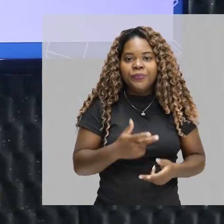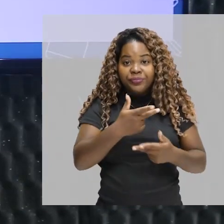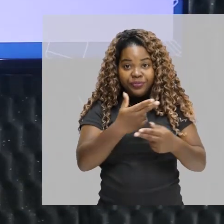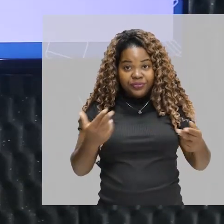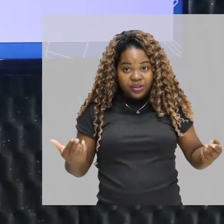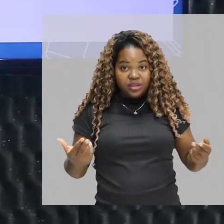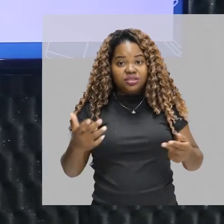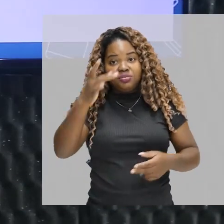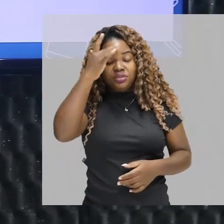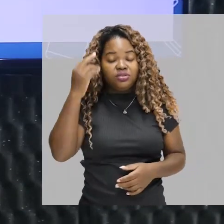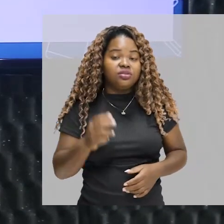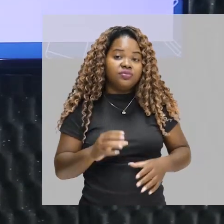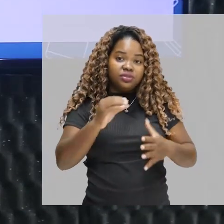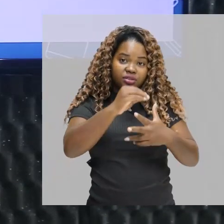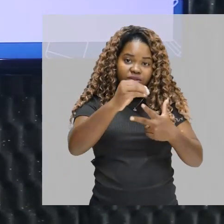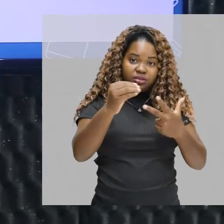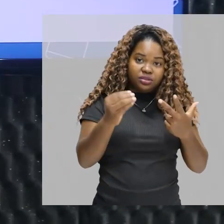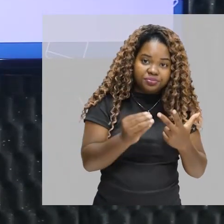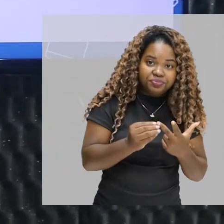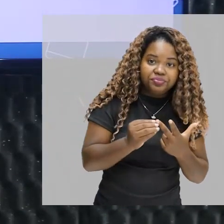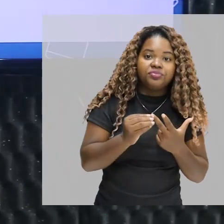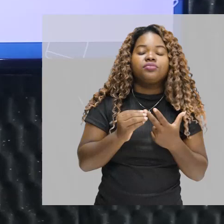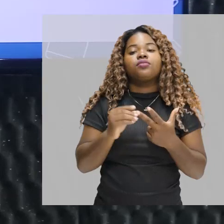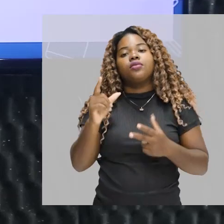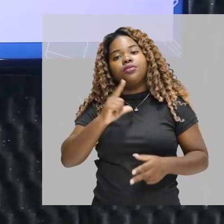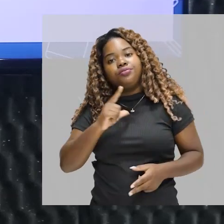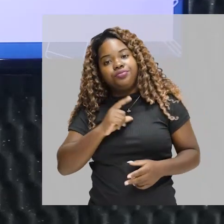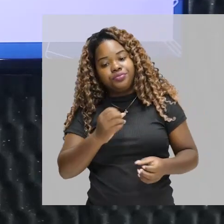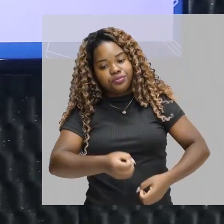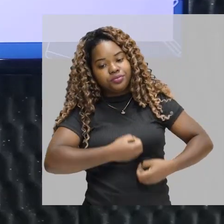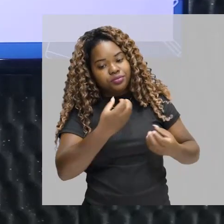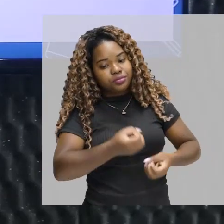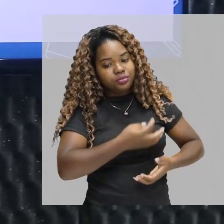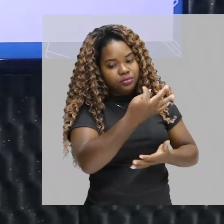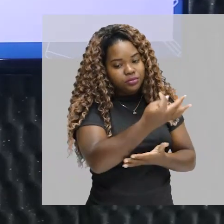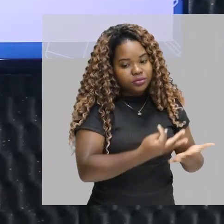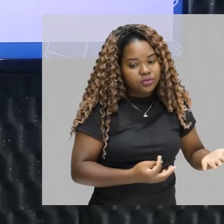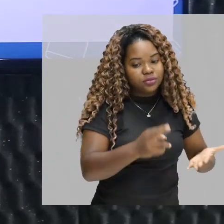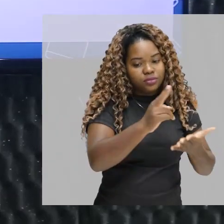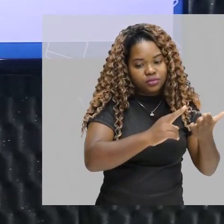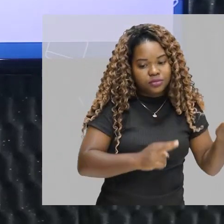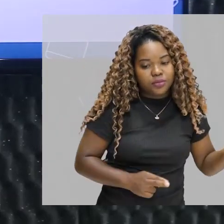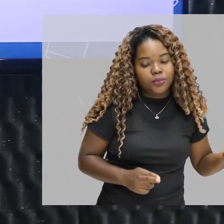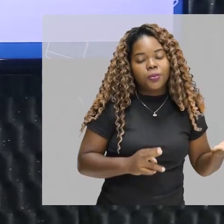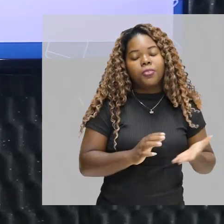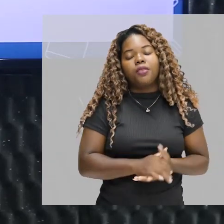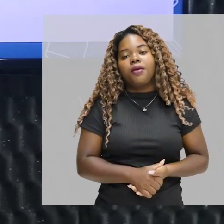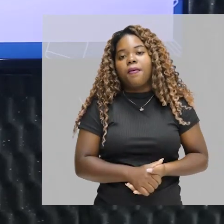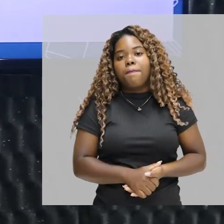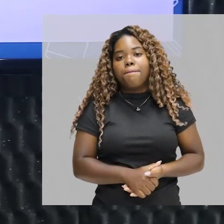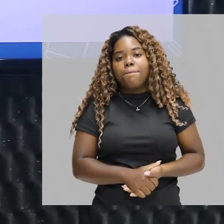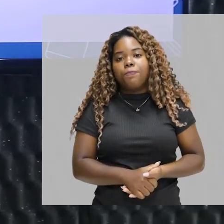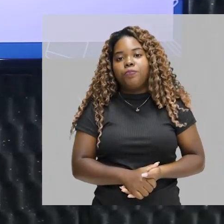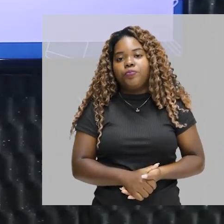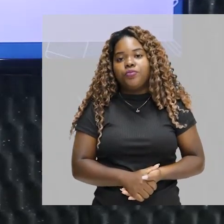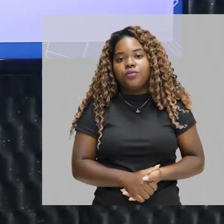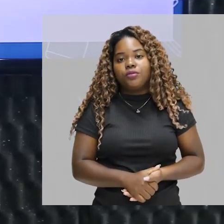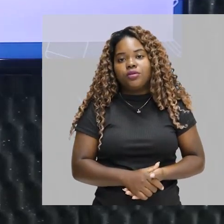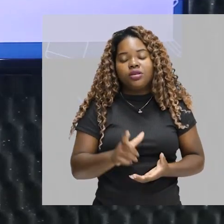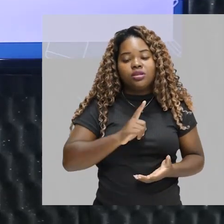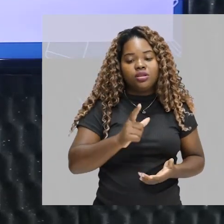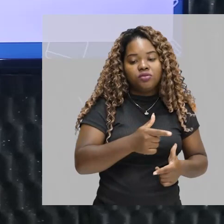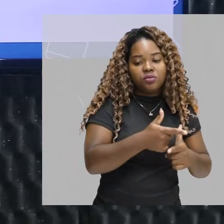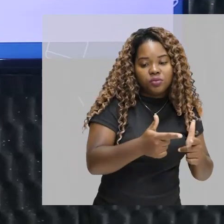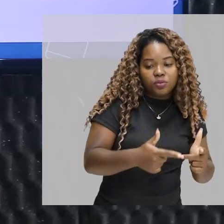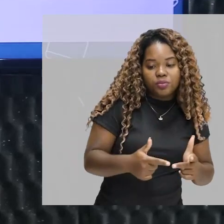faz Enem, né? O Exame Nacional do Ensino Médio tem a produção textual, uma redação dissertativa, argumentativa, com